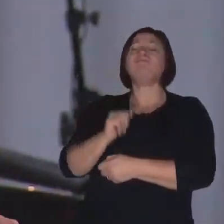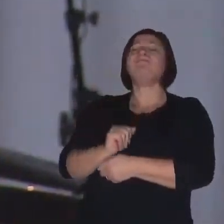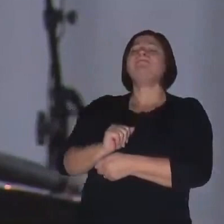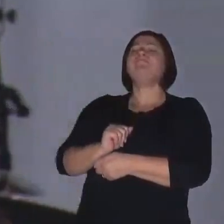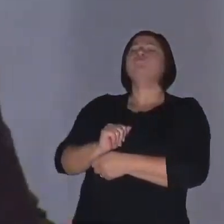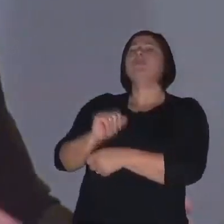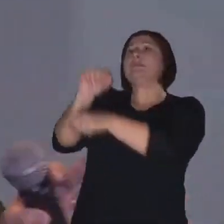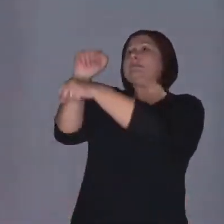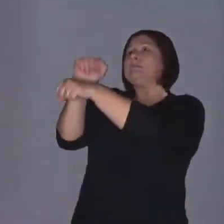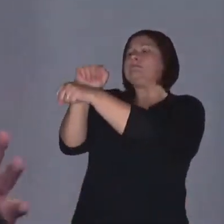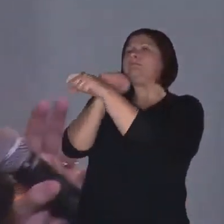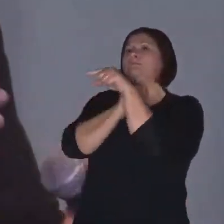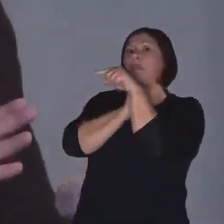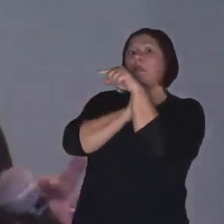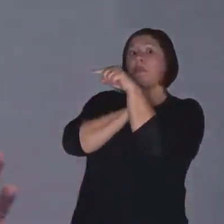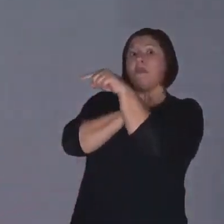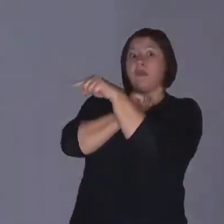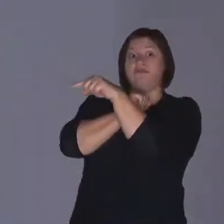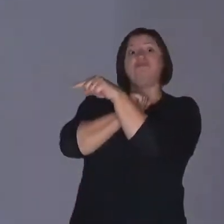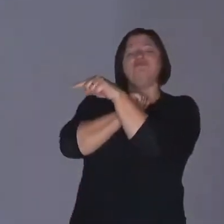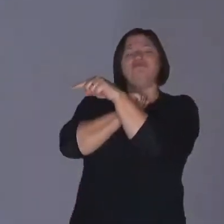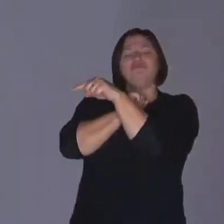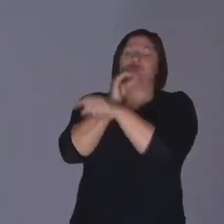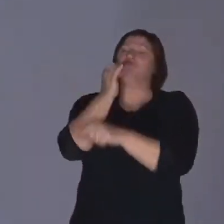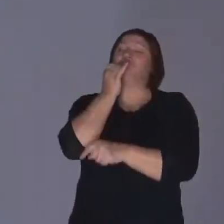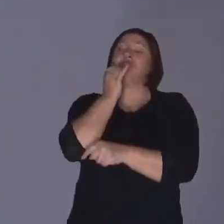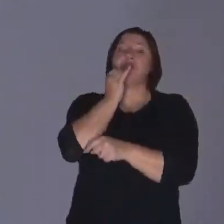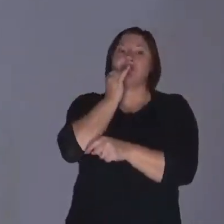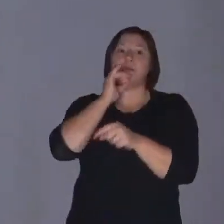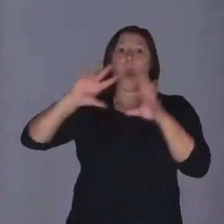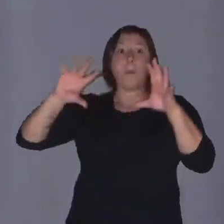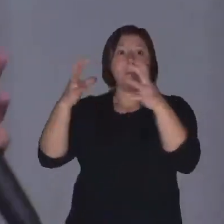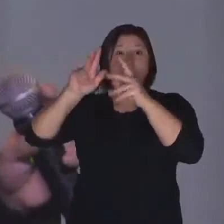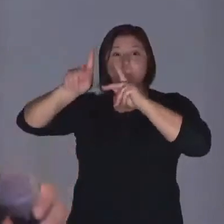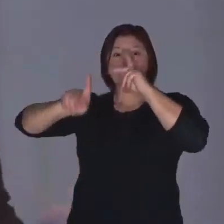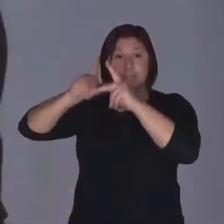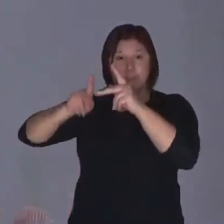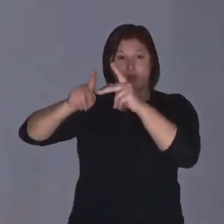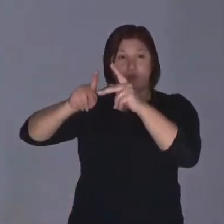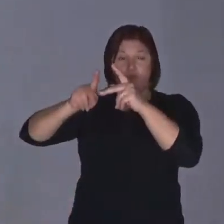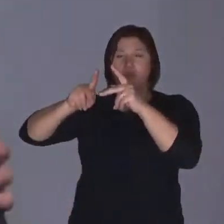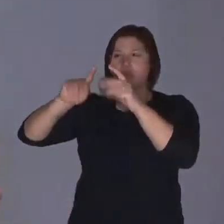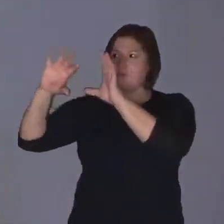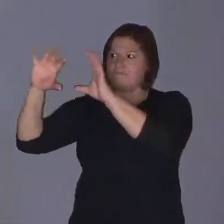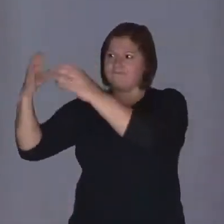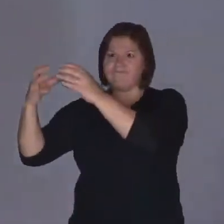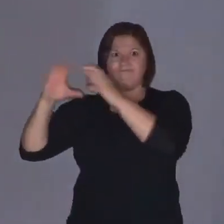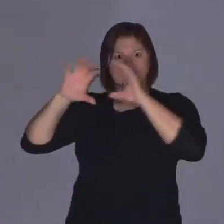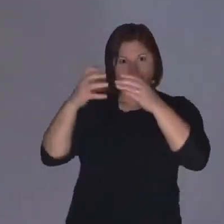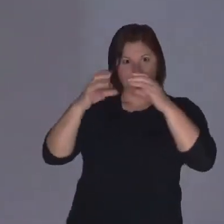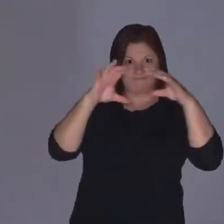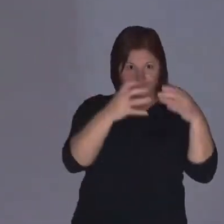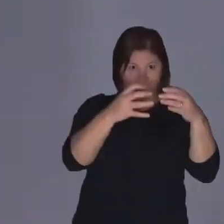Só para vocês saberem, a leva foi dividida em três partes. O exílio foi dividido em três levas, melhor dizendo. Leva um, leva dois, leva